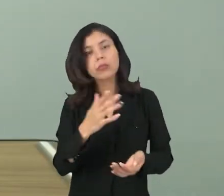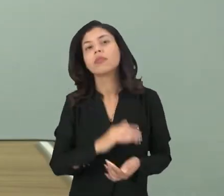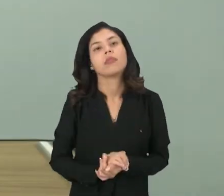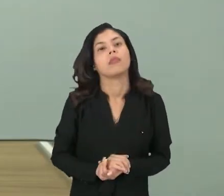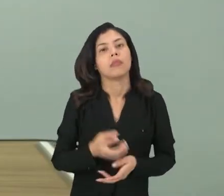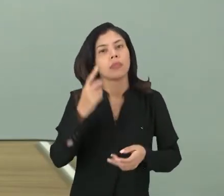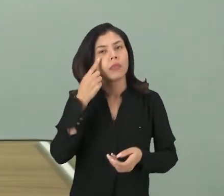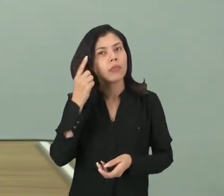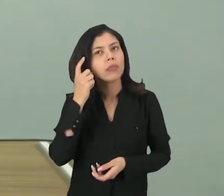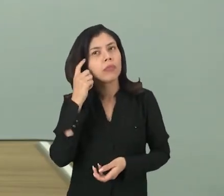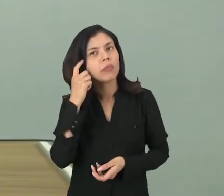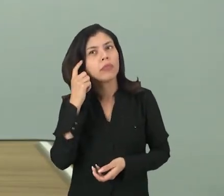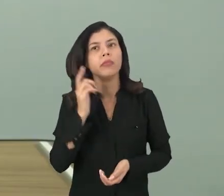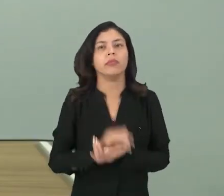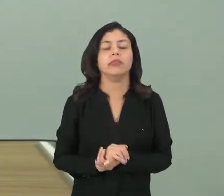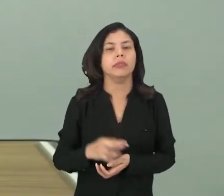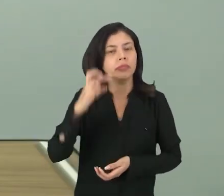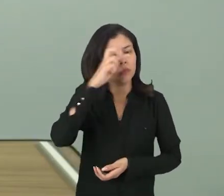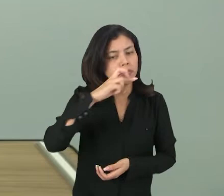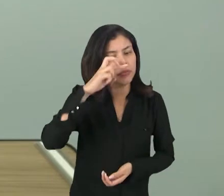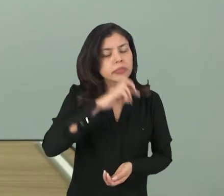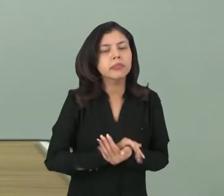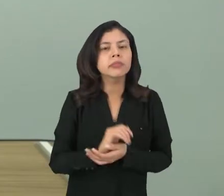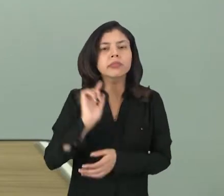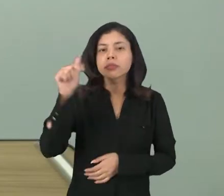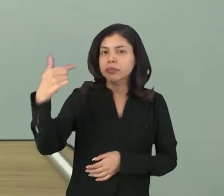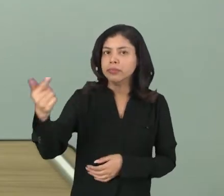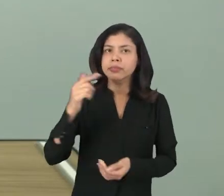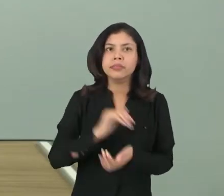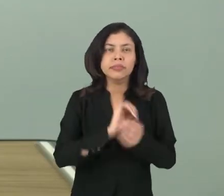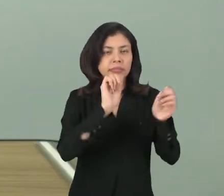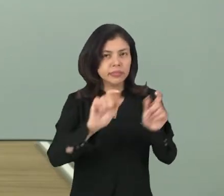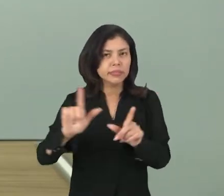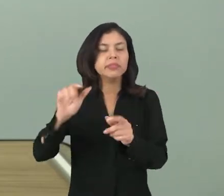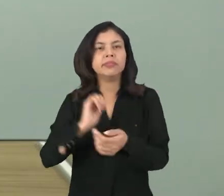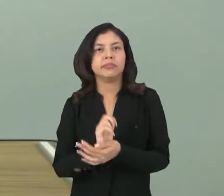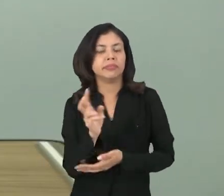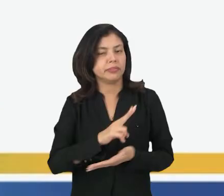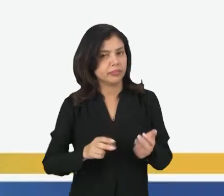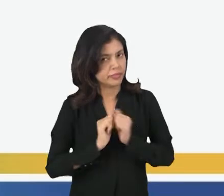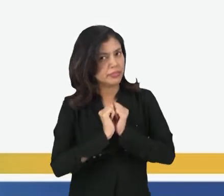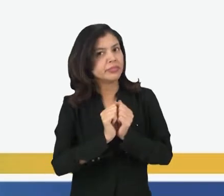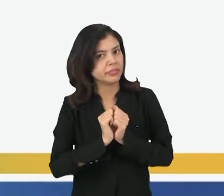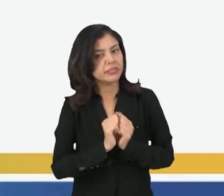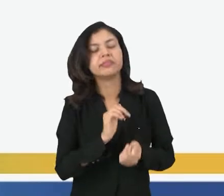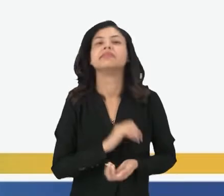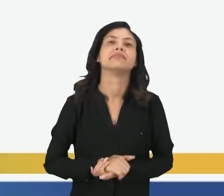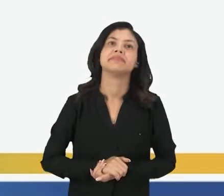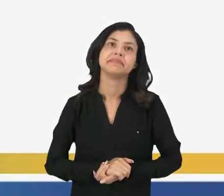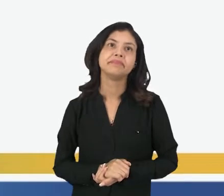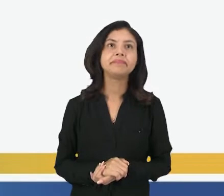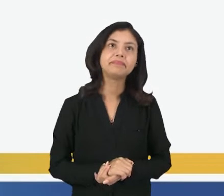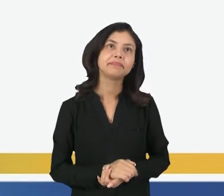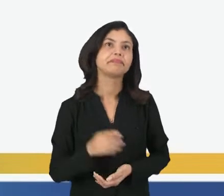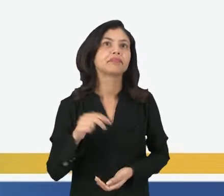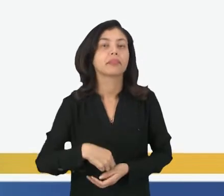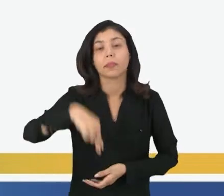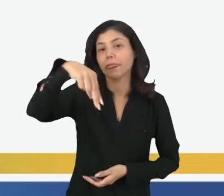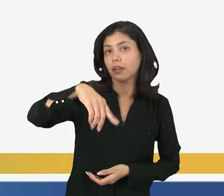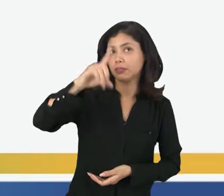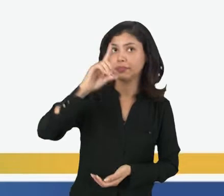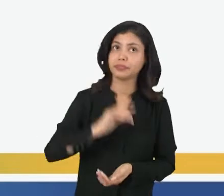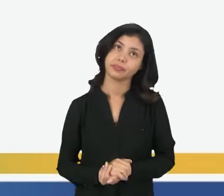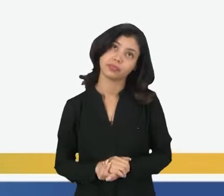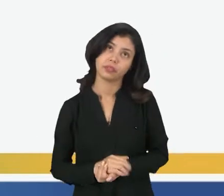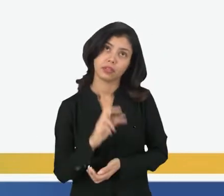vocês analisem e assistam aí comigo o nosso próximo slide. Vamos ler juntos? Os